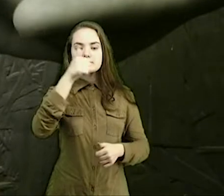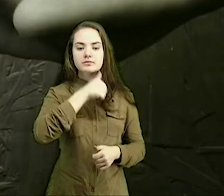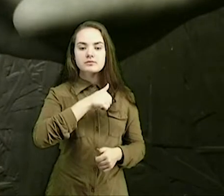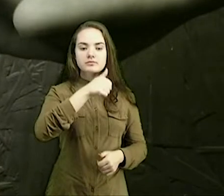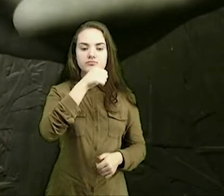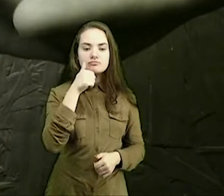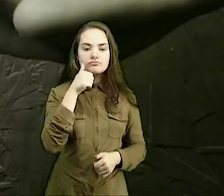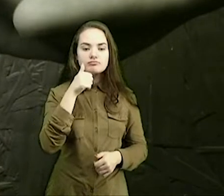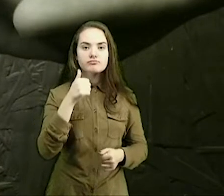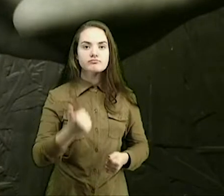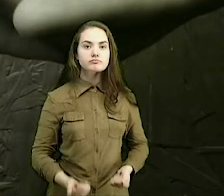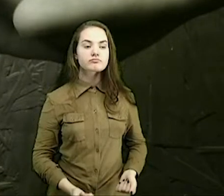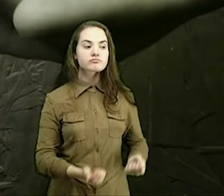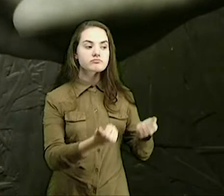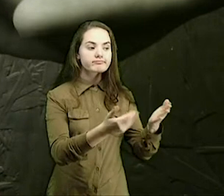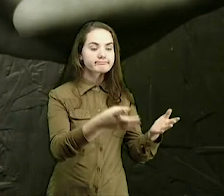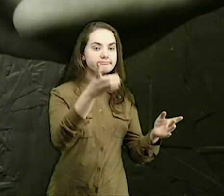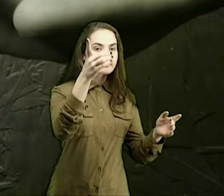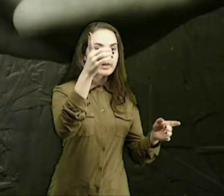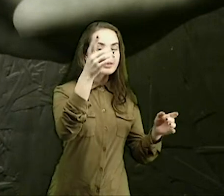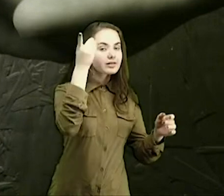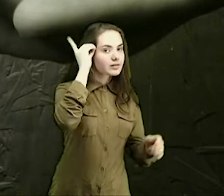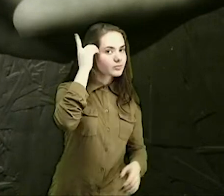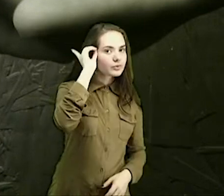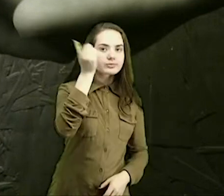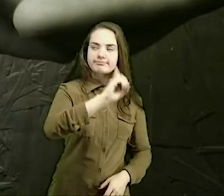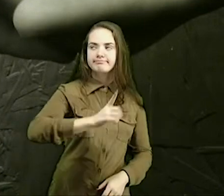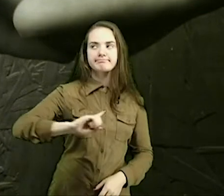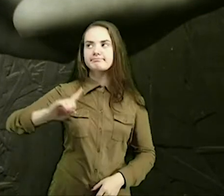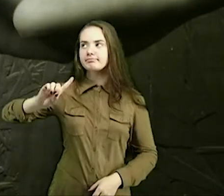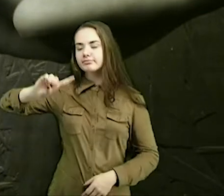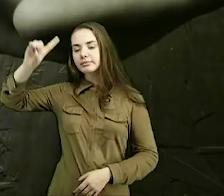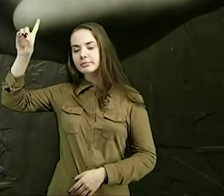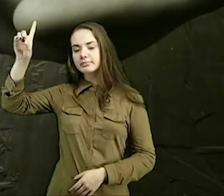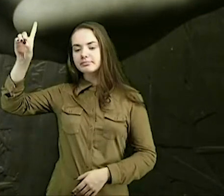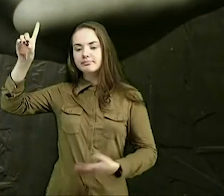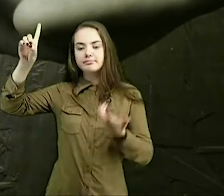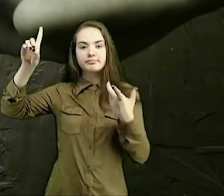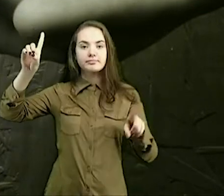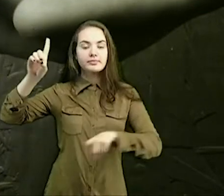demônios que as sacrificam, não a Deus. E eu não quero que vos tornei